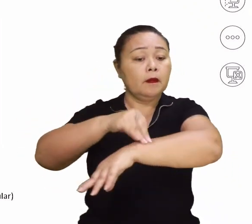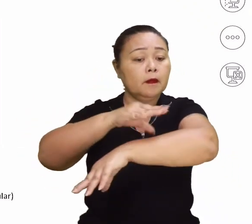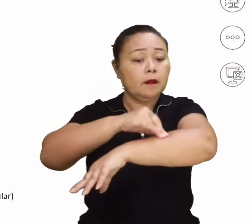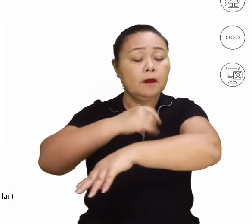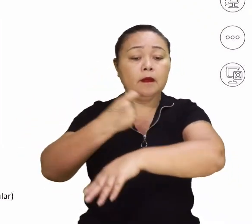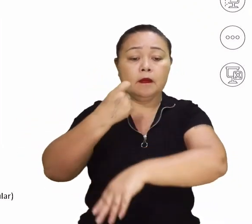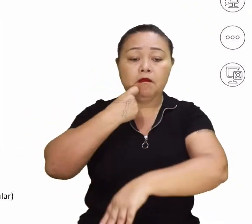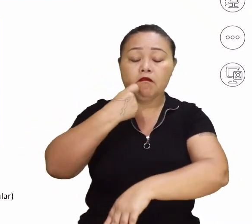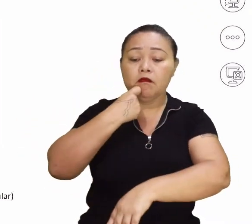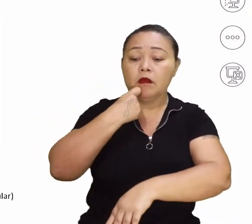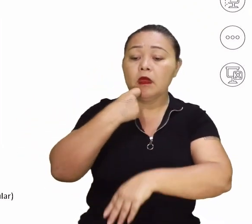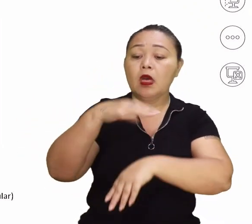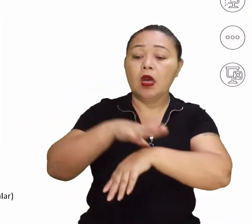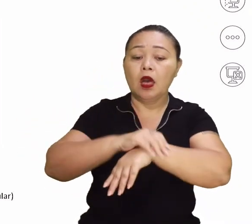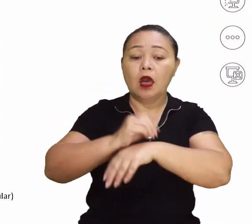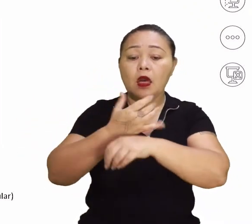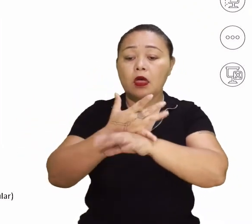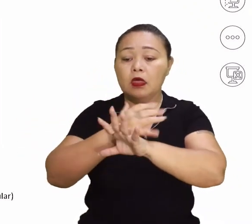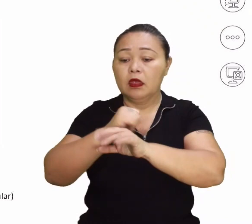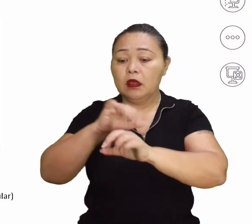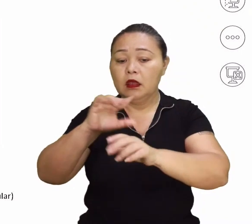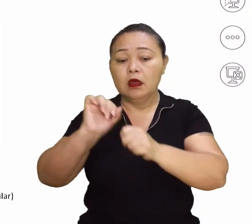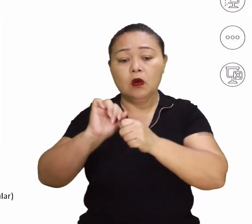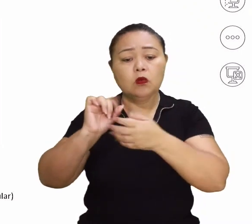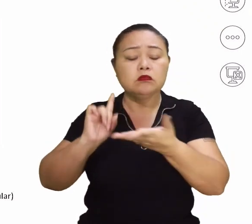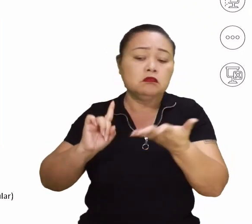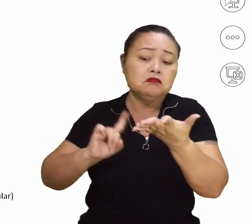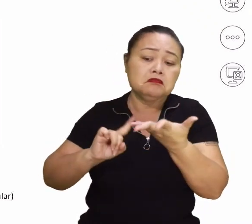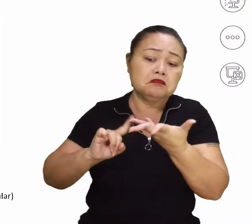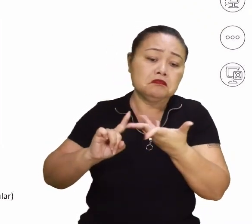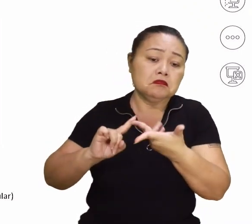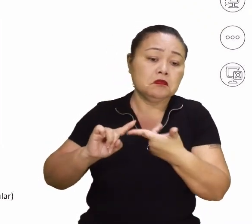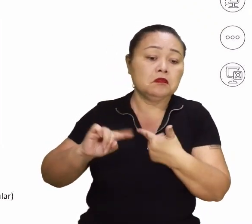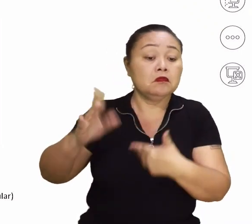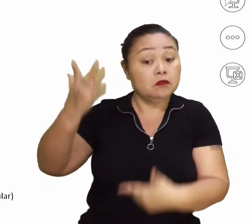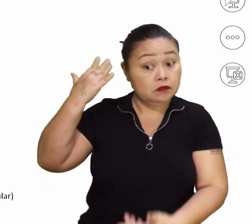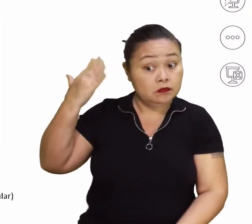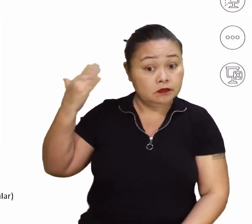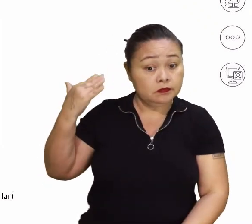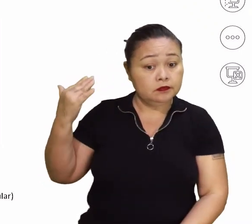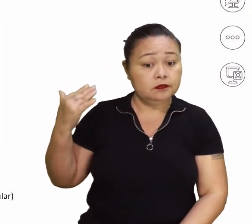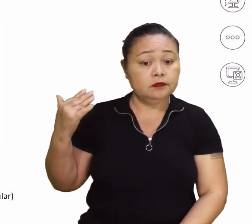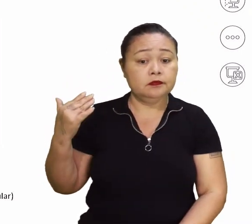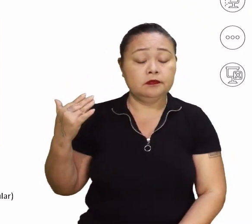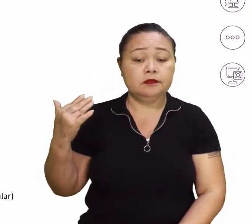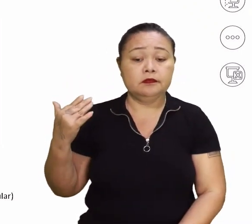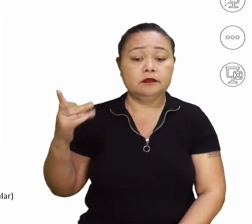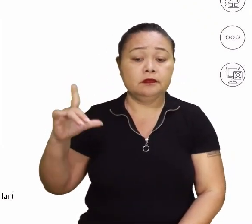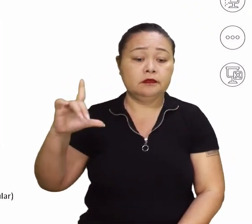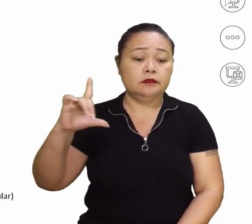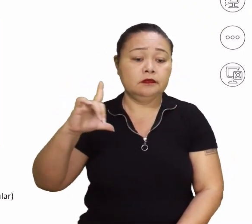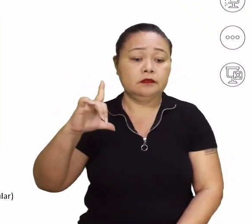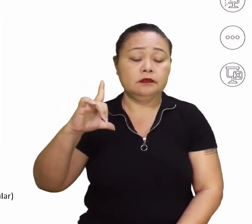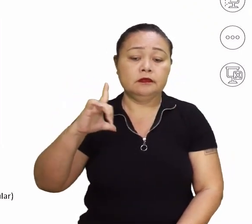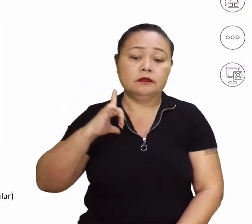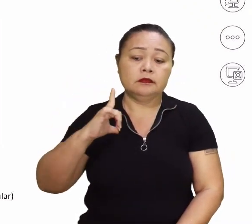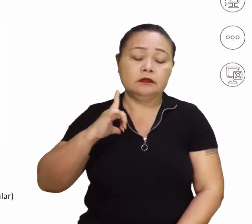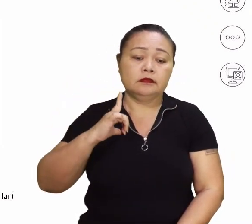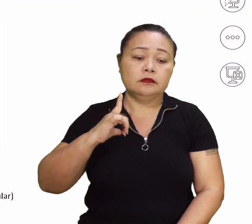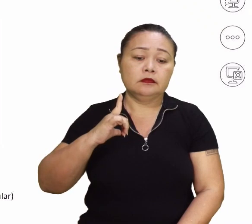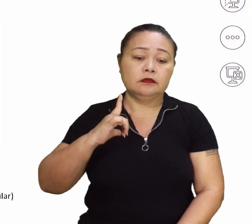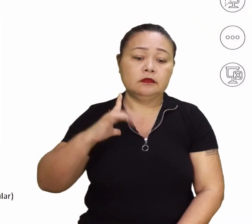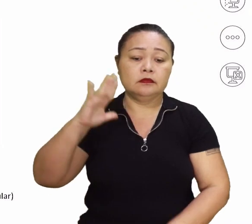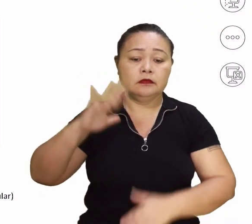seca e entre outras especiarias. Embora naquela época tivessem